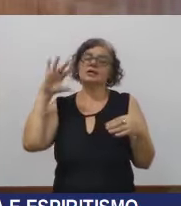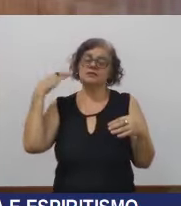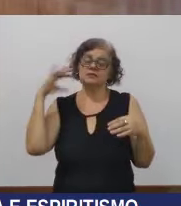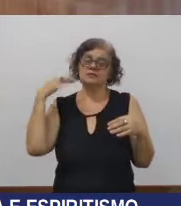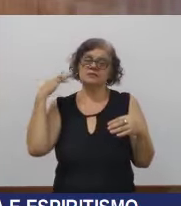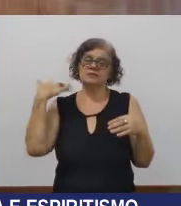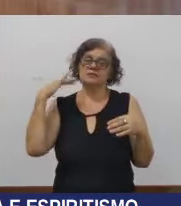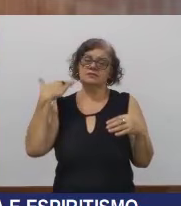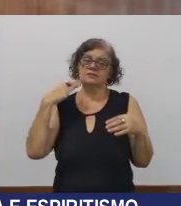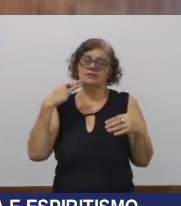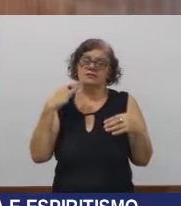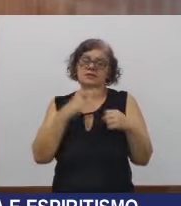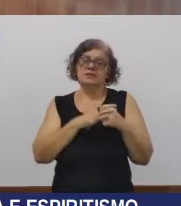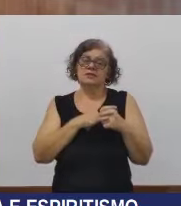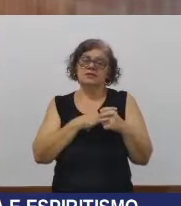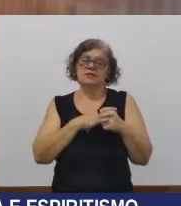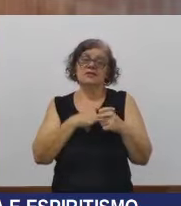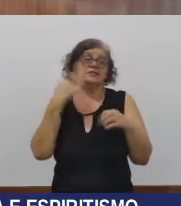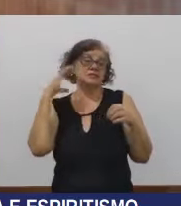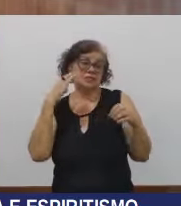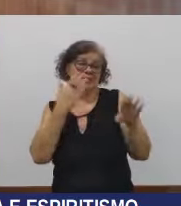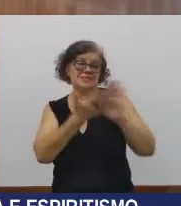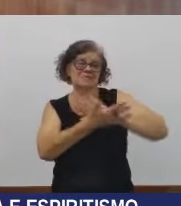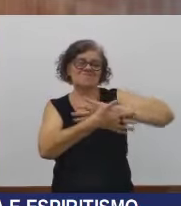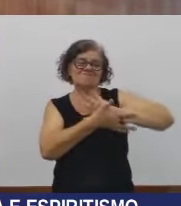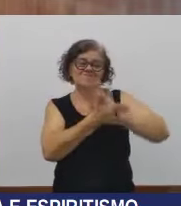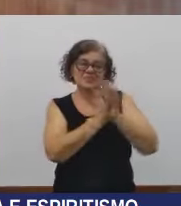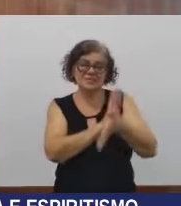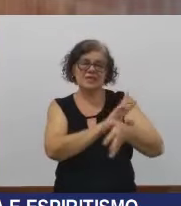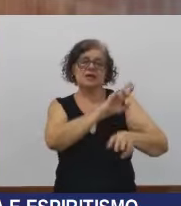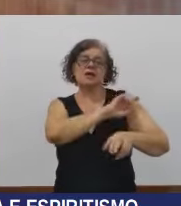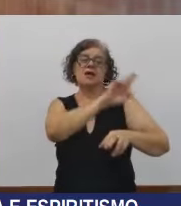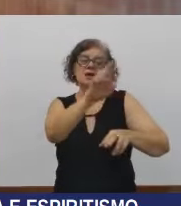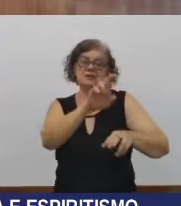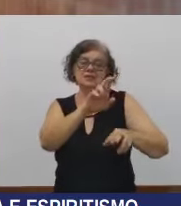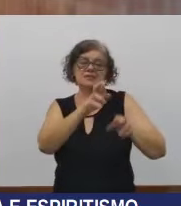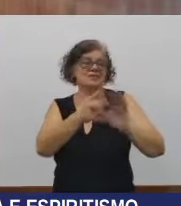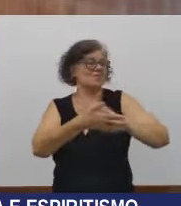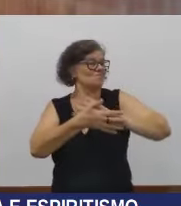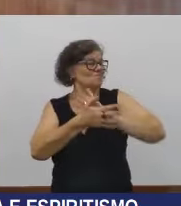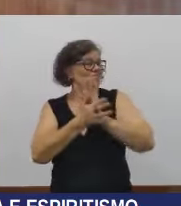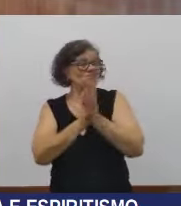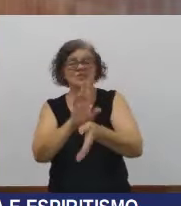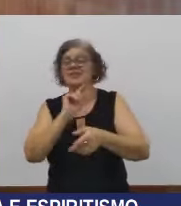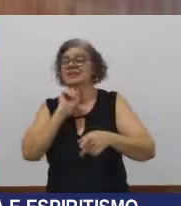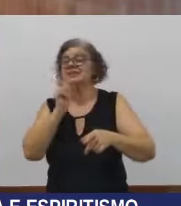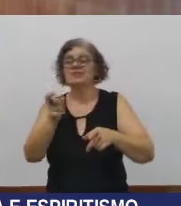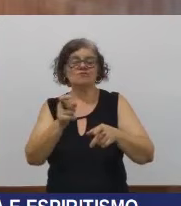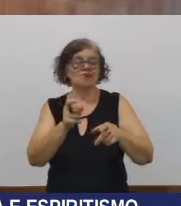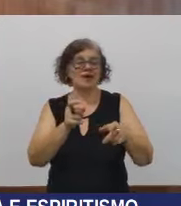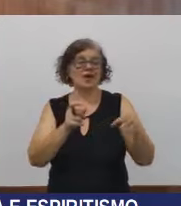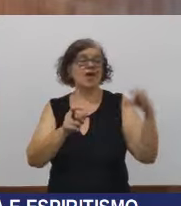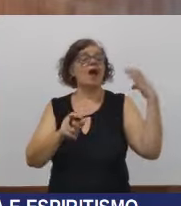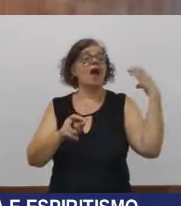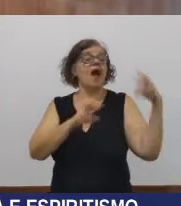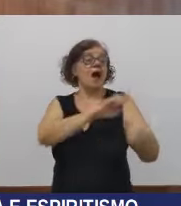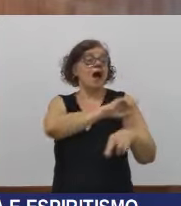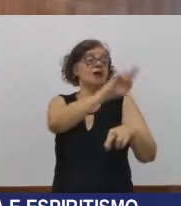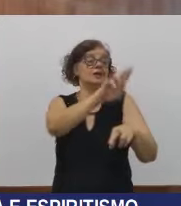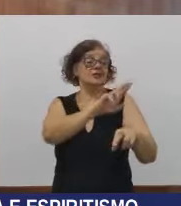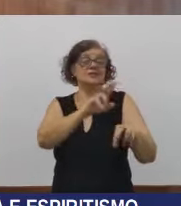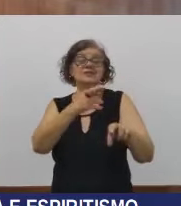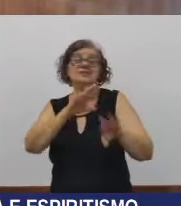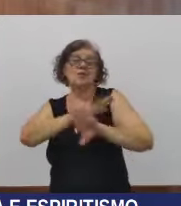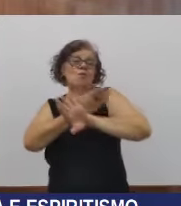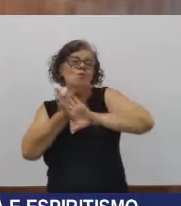A ciência, sem a religião, é manca, é coxa. A religião sem a